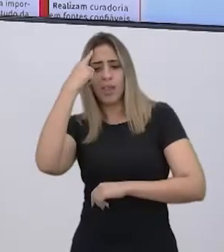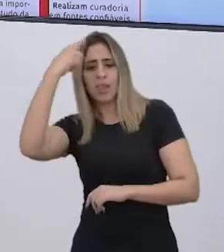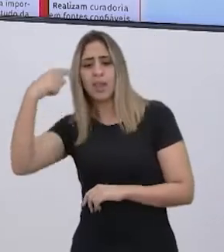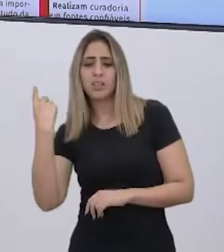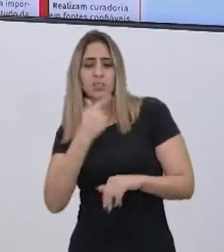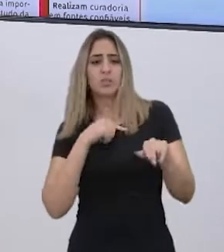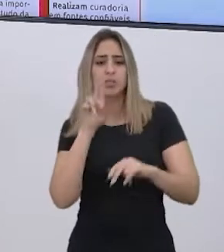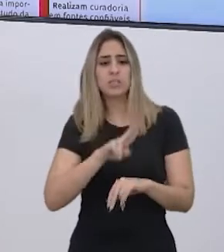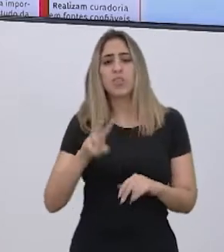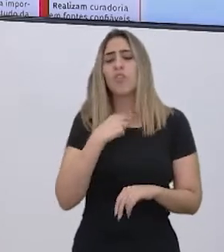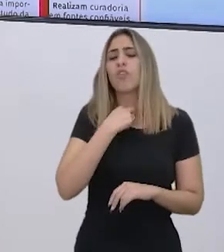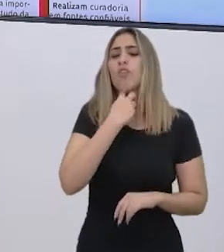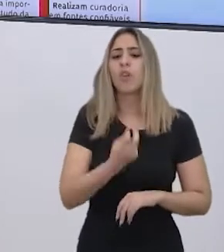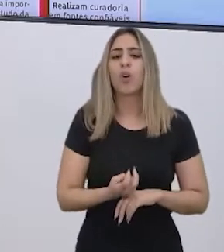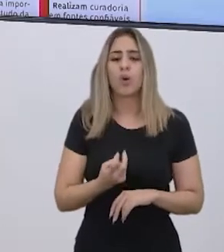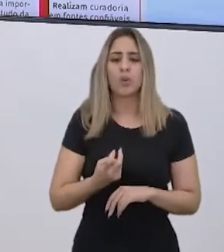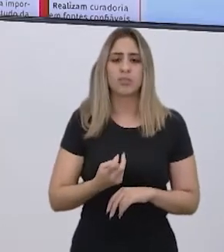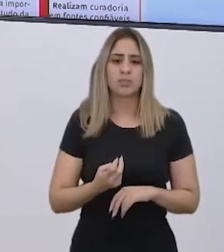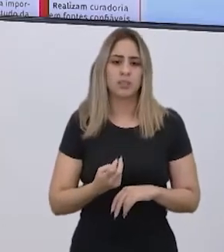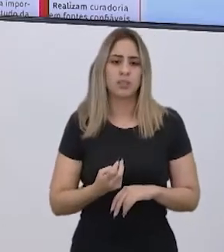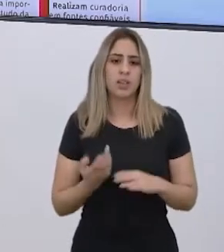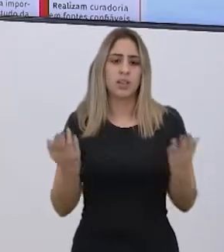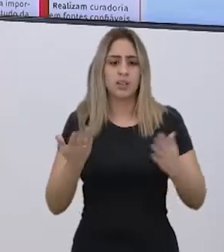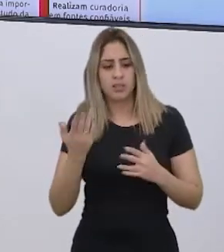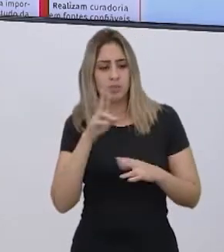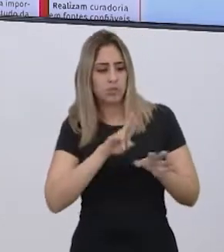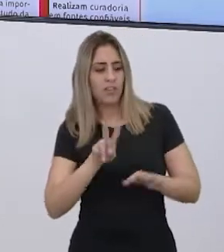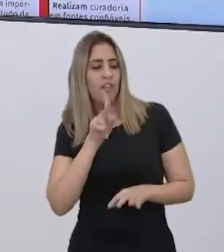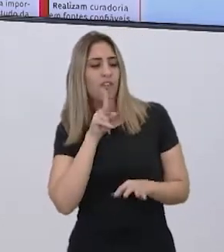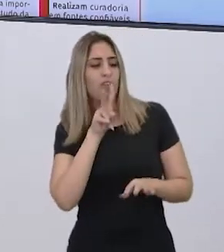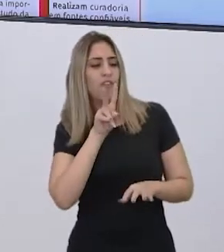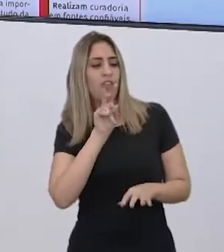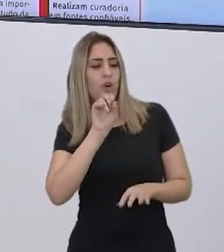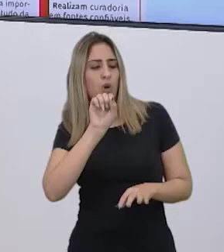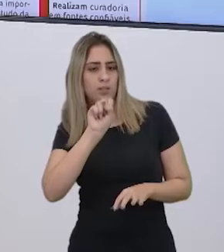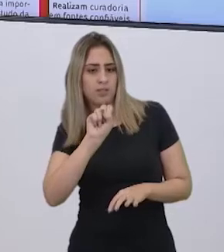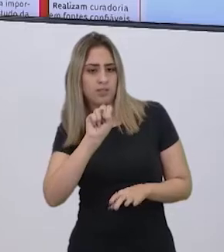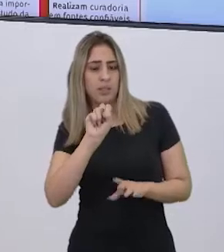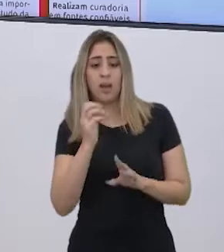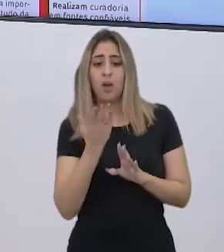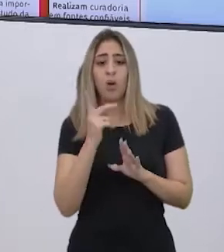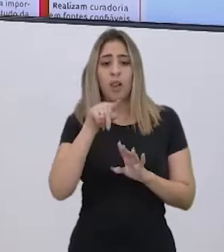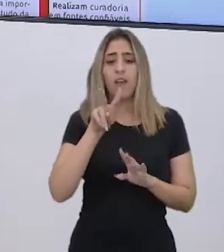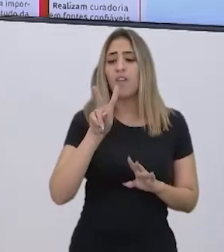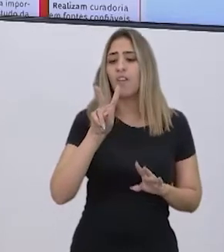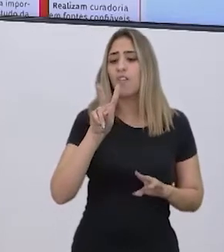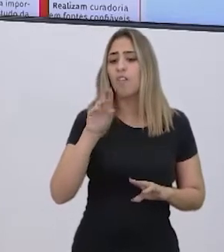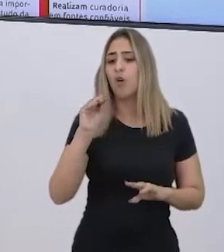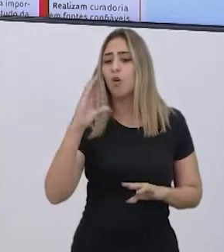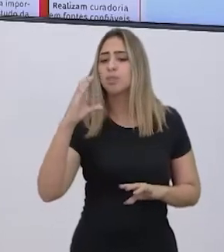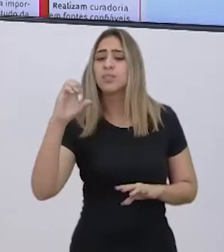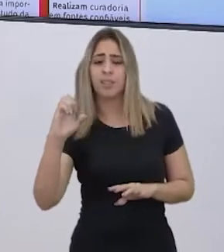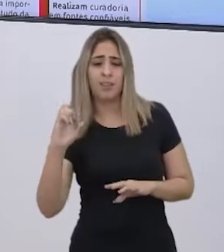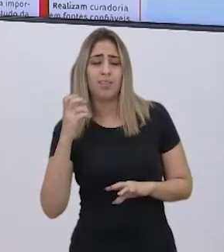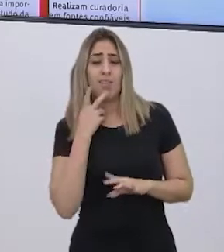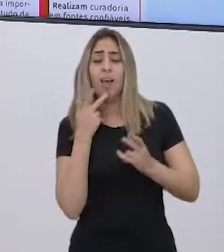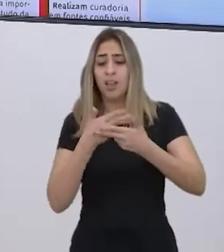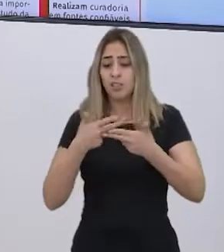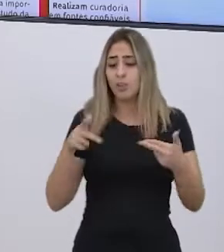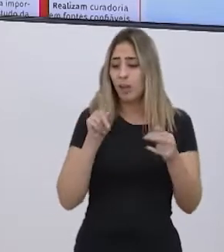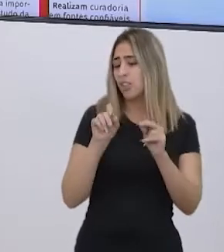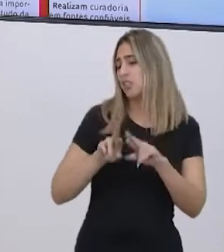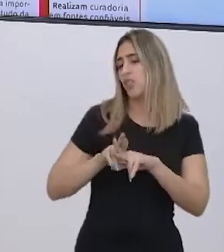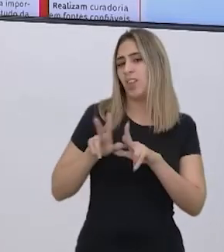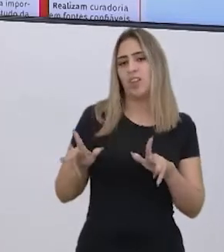gente usava vós-me-cê e hoje a gente fala você, né? A maneira com que a gente fala sobre as coisas é muito